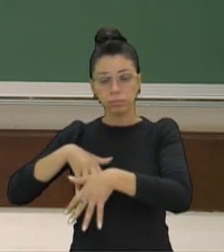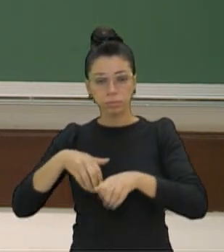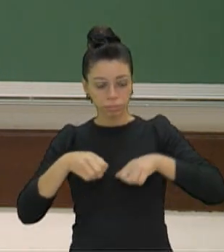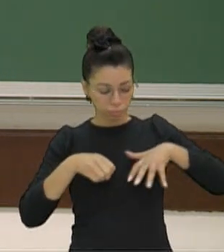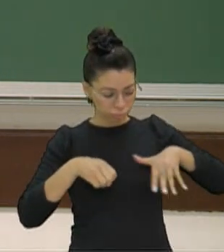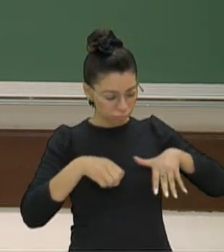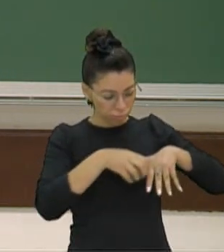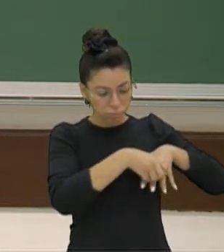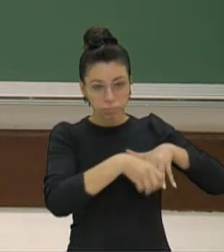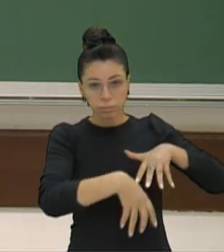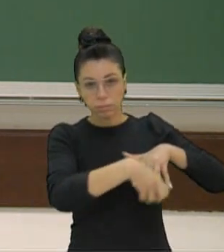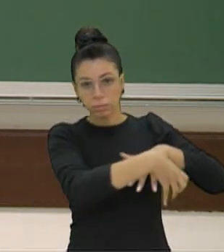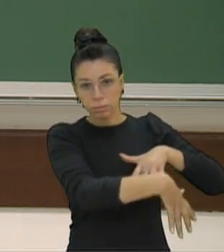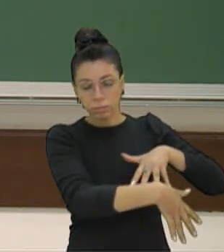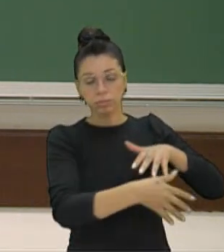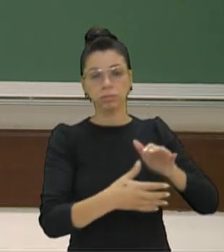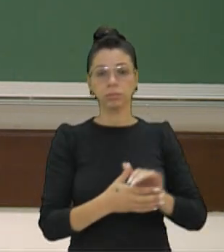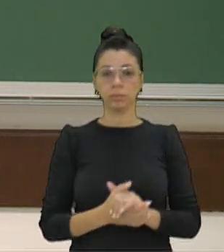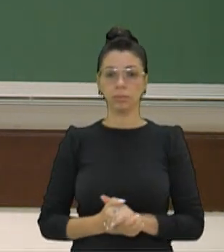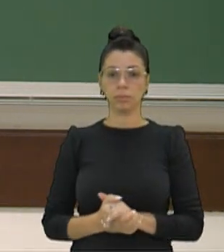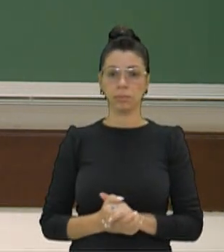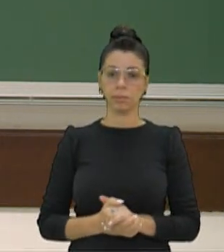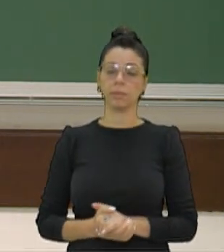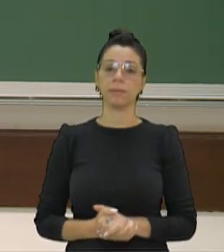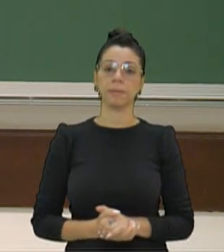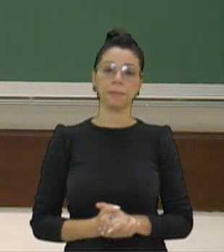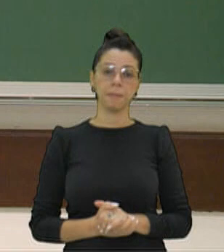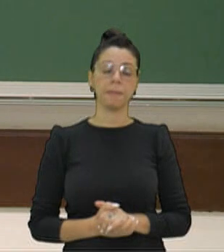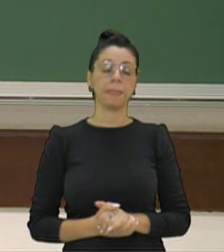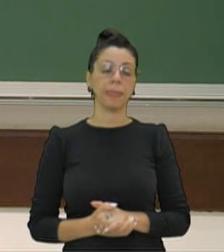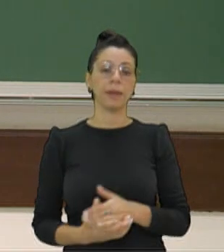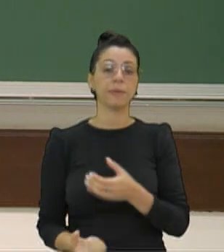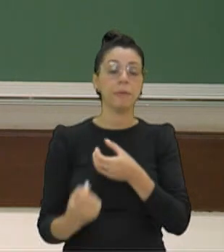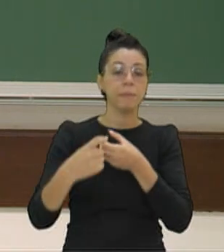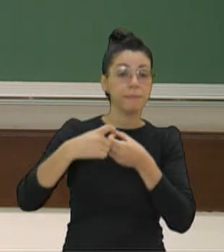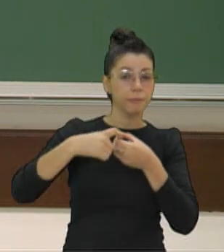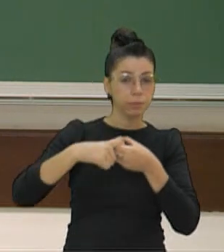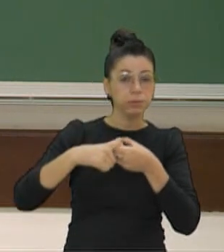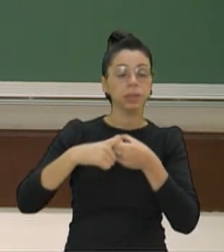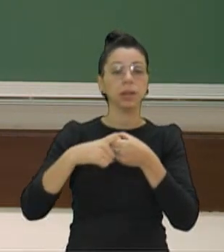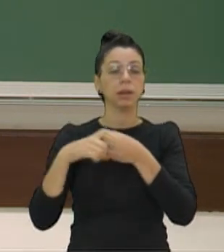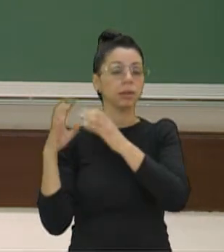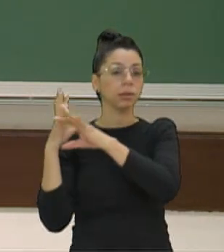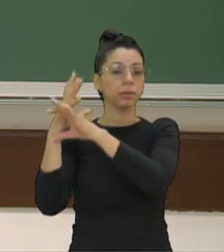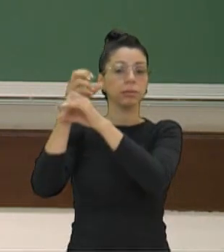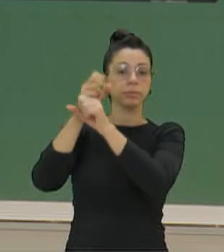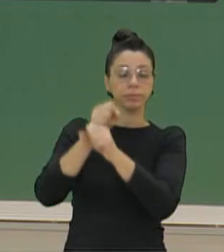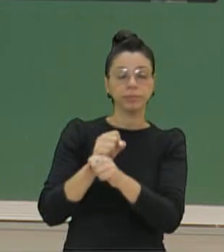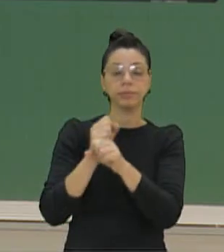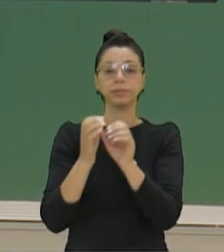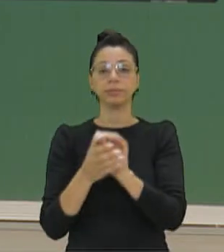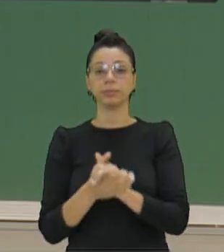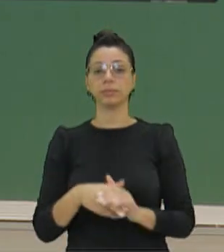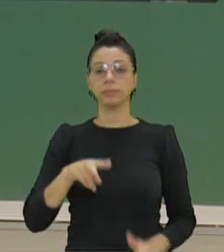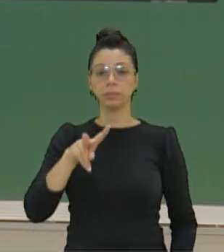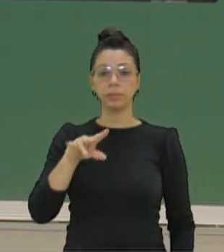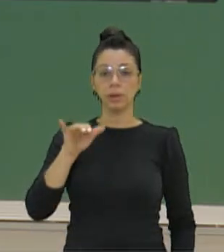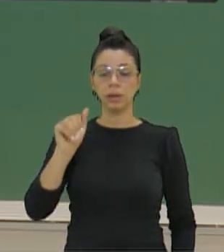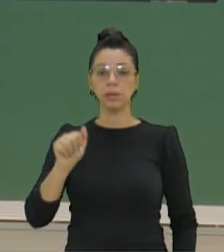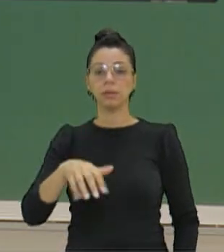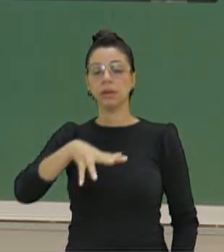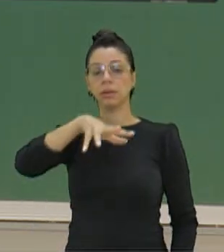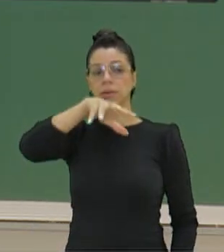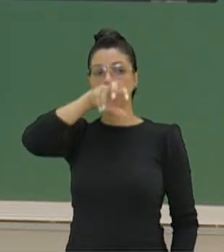indicando então os brônquios, tá? Então só retomando, relembrando aqui as vias respiratórias, né? Nós temos